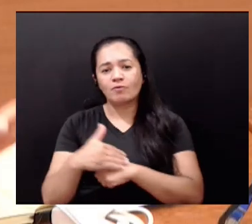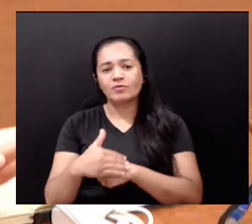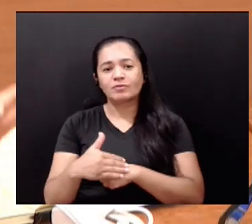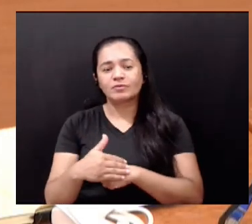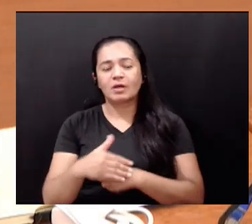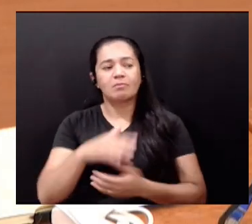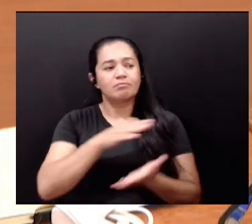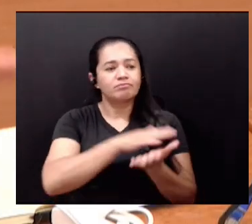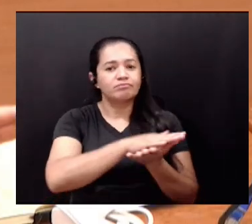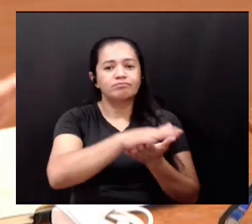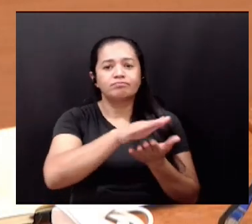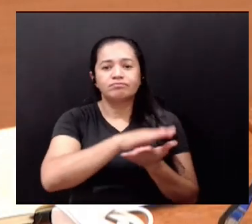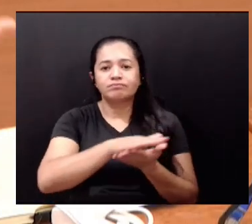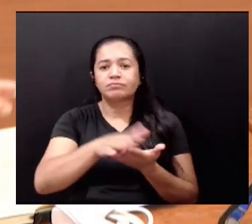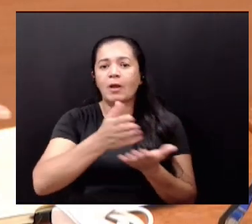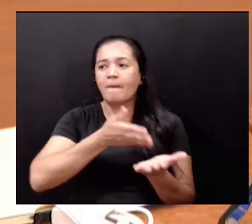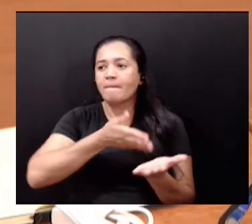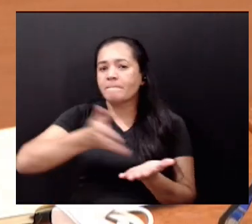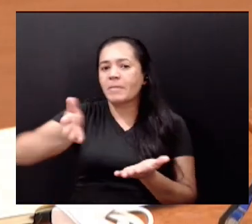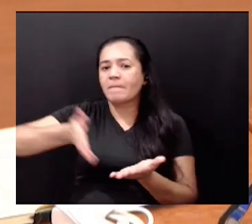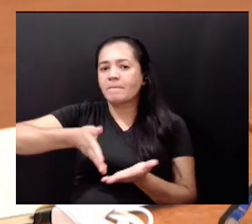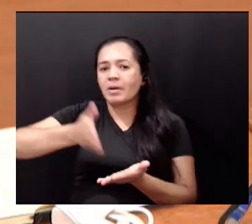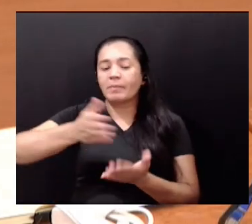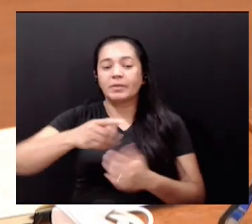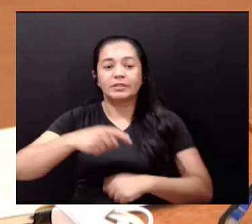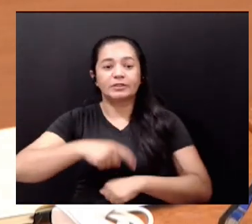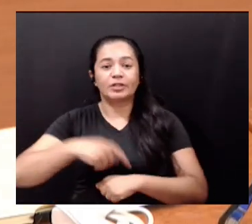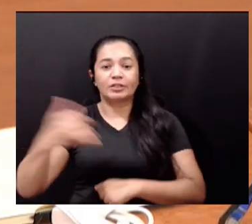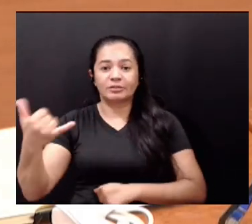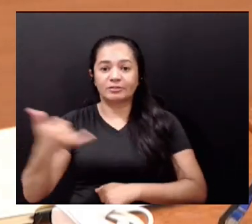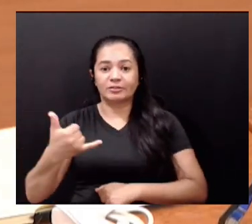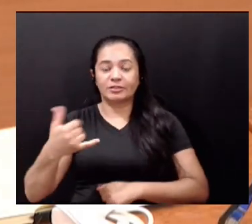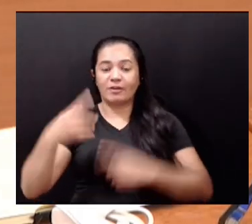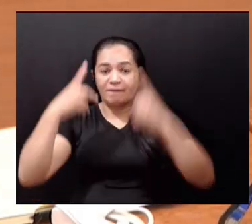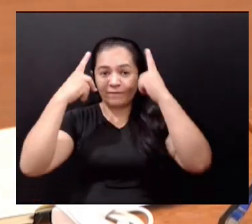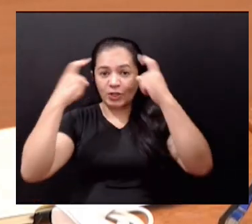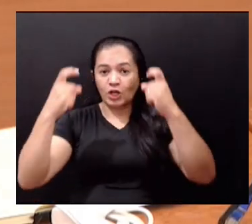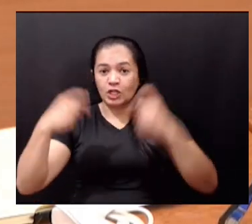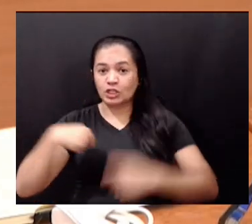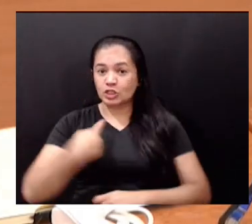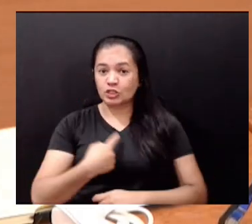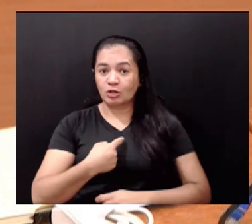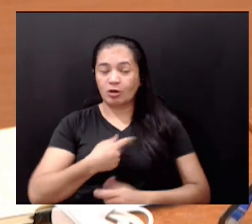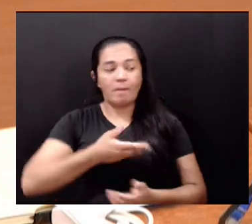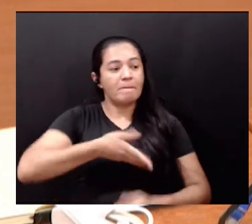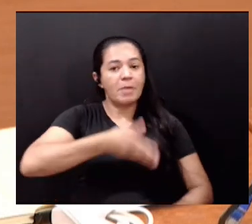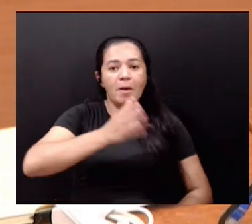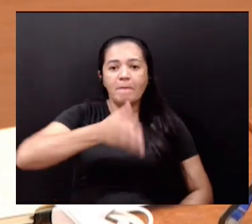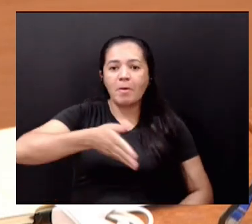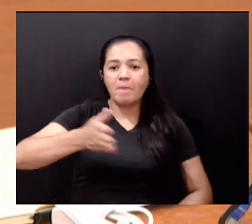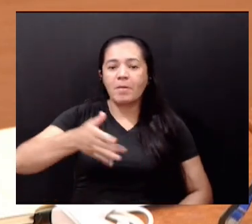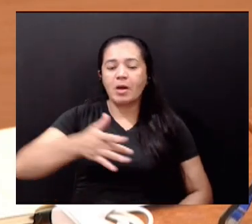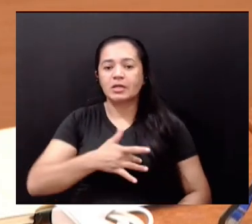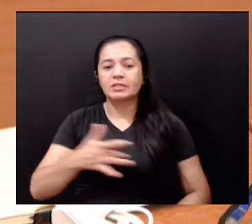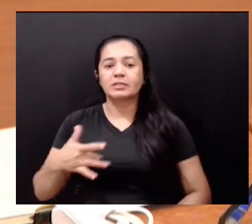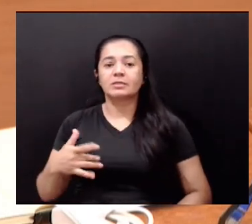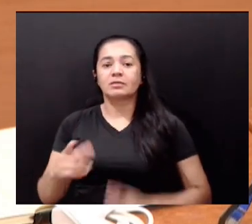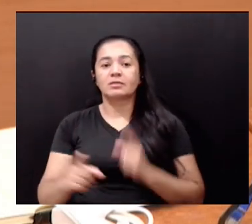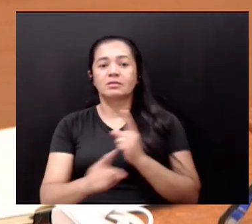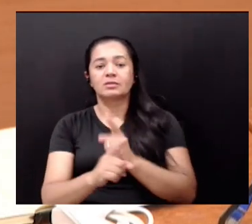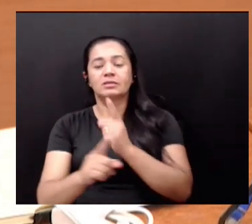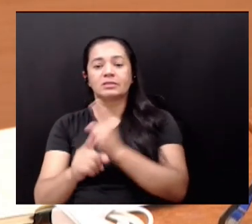gente recebe uma notificação de violência, nós encaminhamos para a rede de saúde, para atendimento. Mas